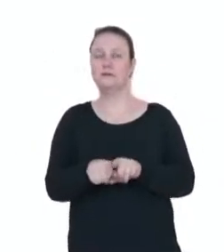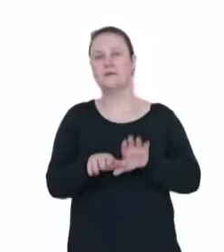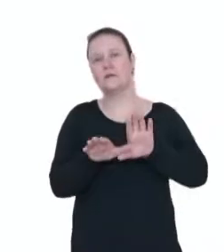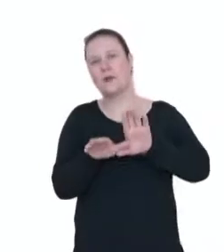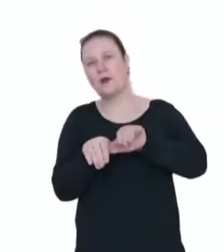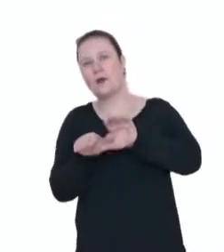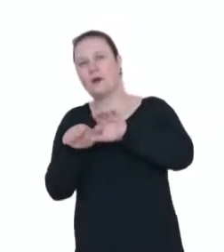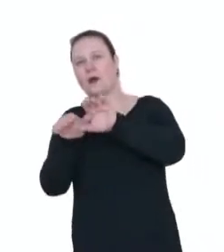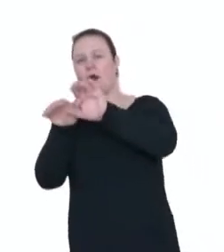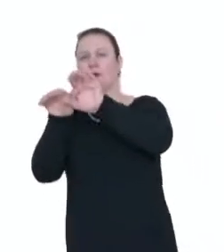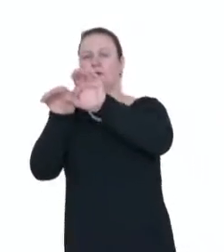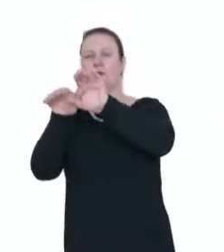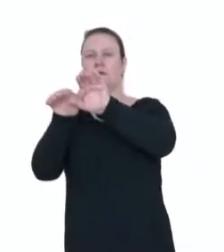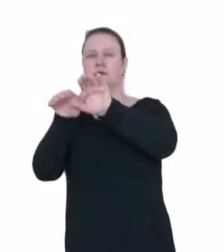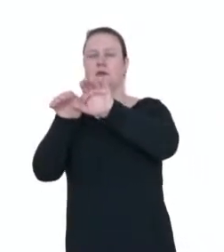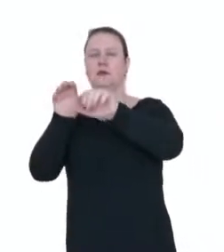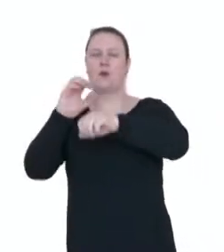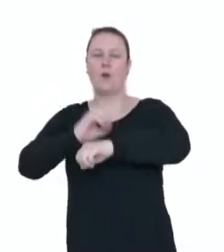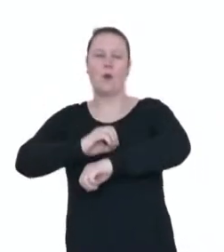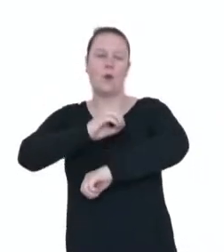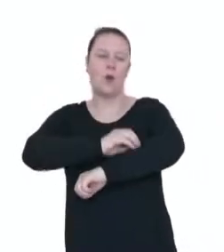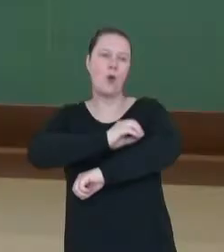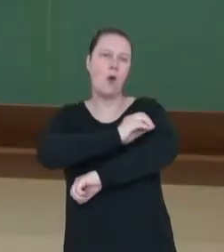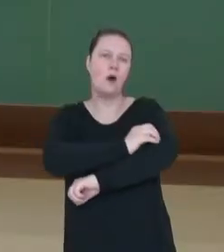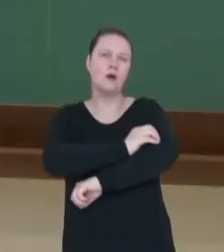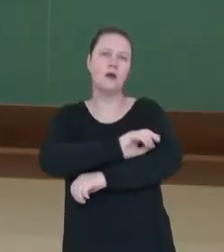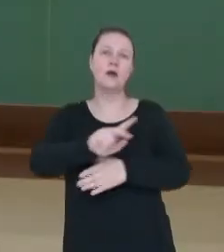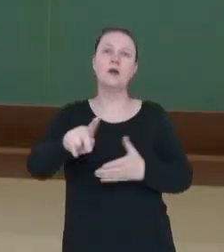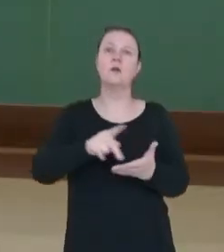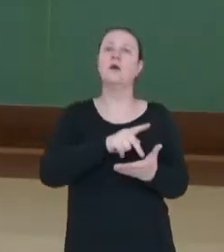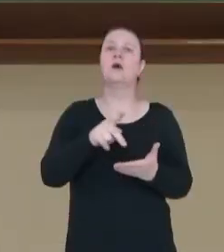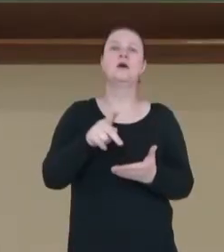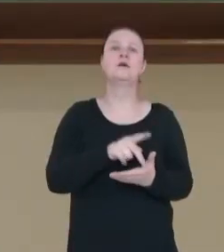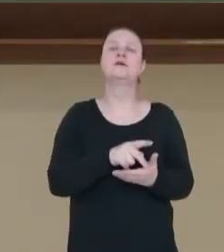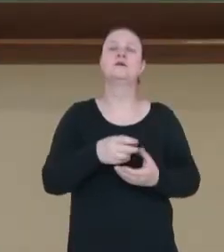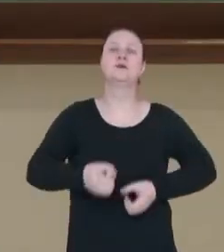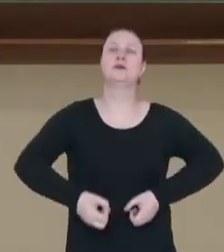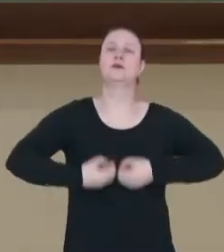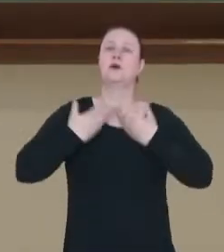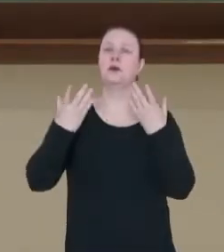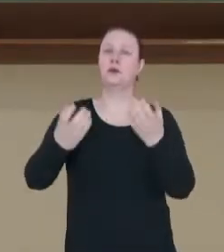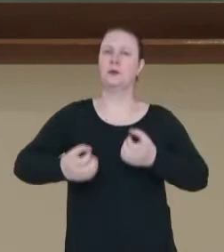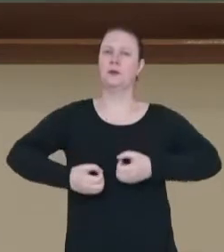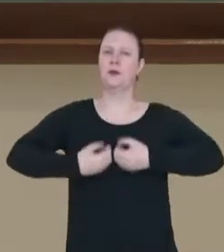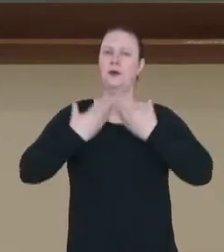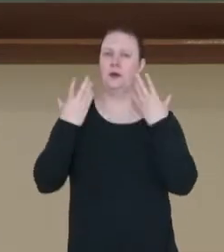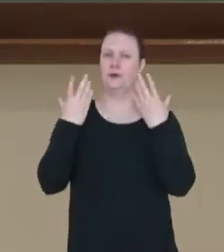as águas, é de poesia que estão falando. O que eu noto aqui?